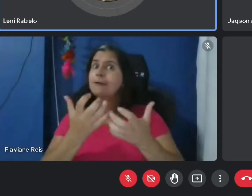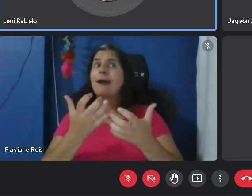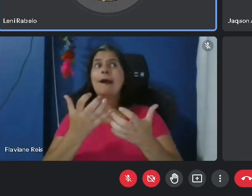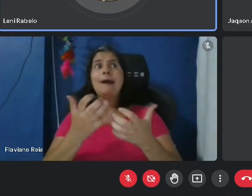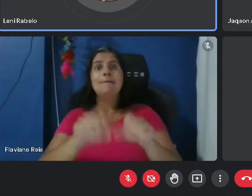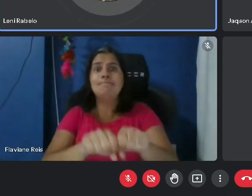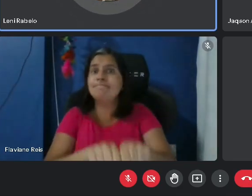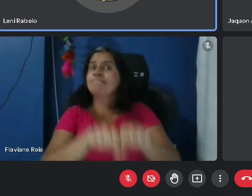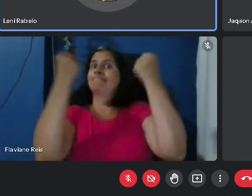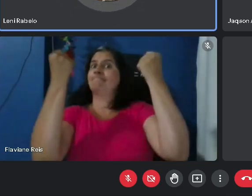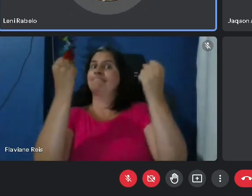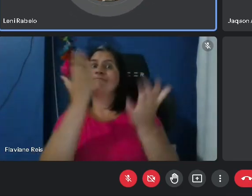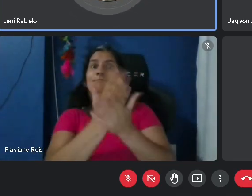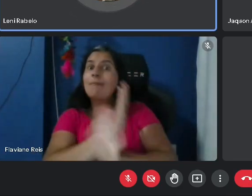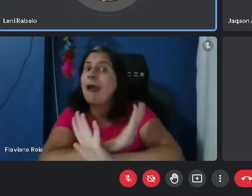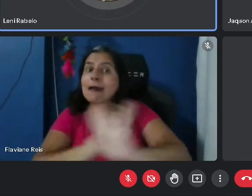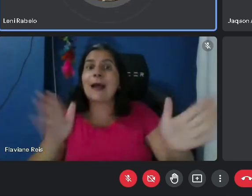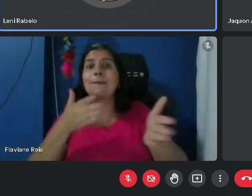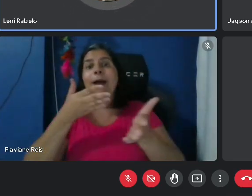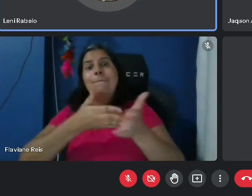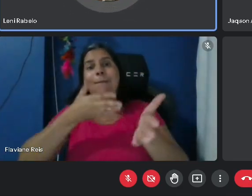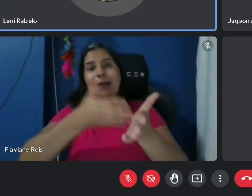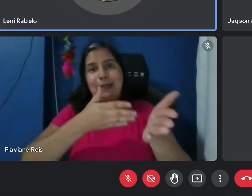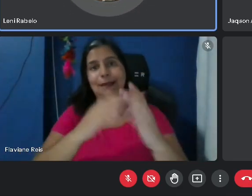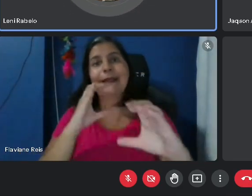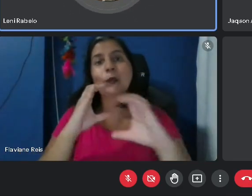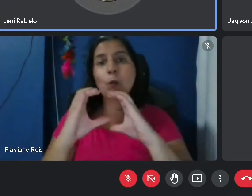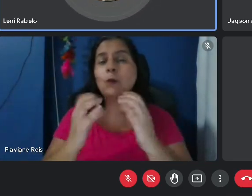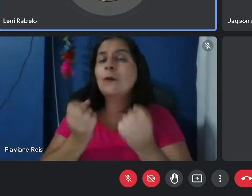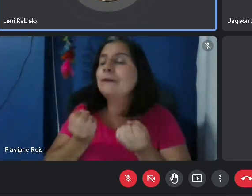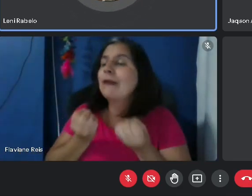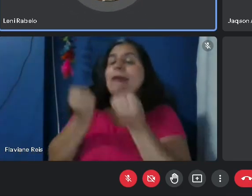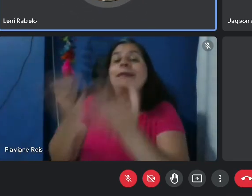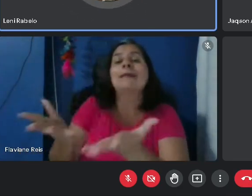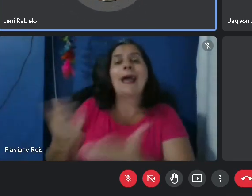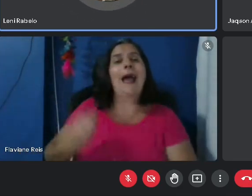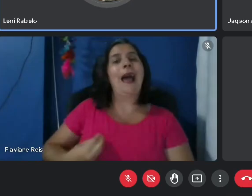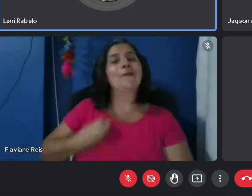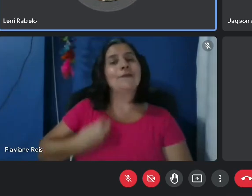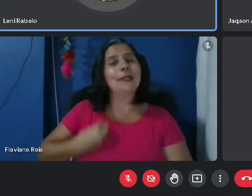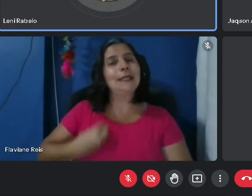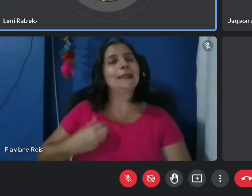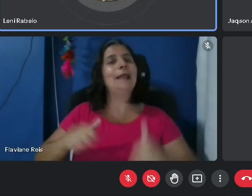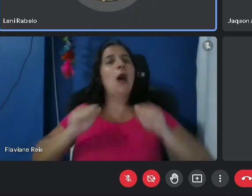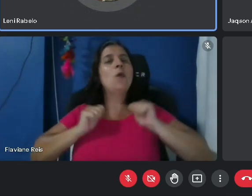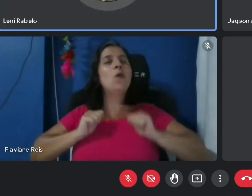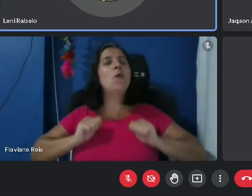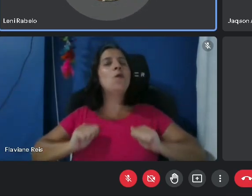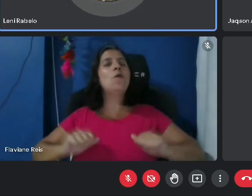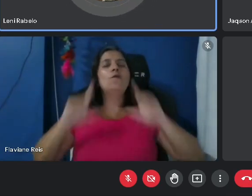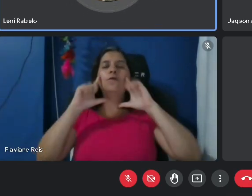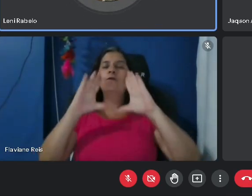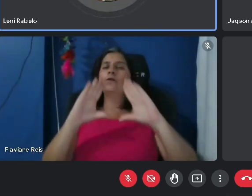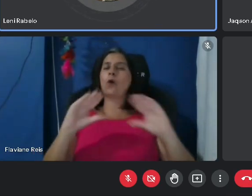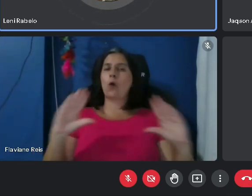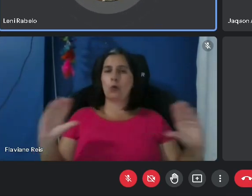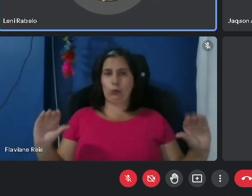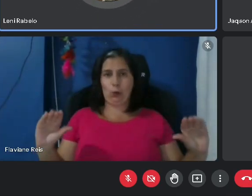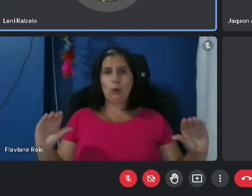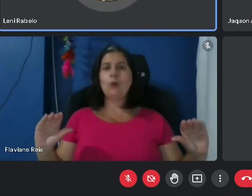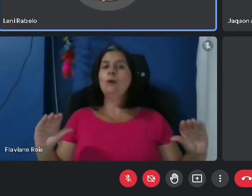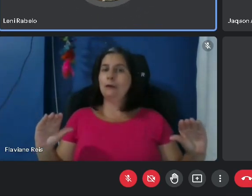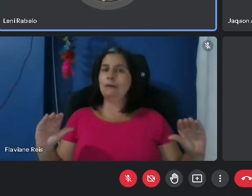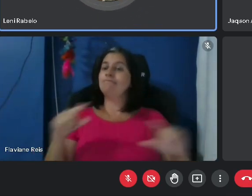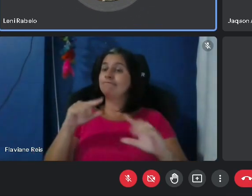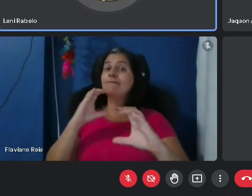Nós, da comunidade surda, nós queremos o quê? Vencer essas barreiras, porque o surdo enfrenta muitas barreiras na